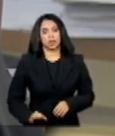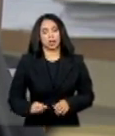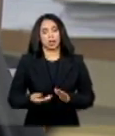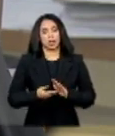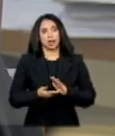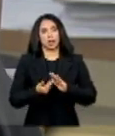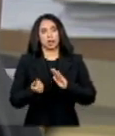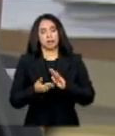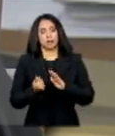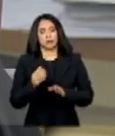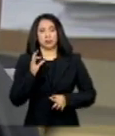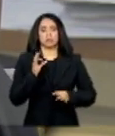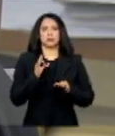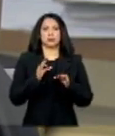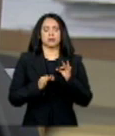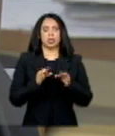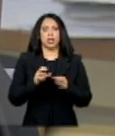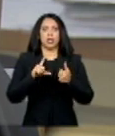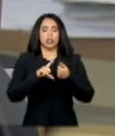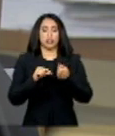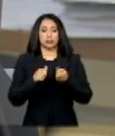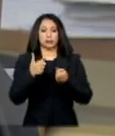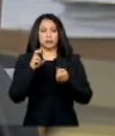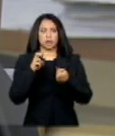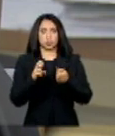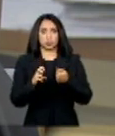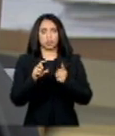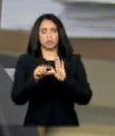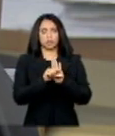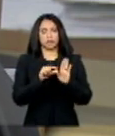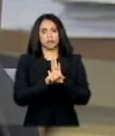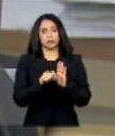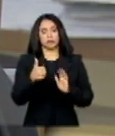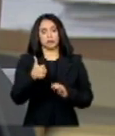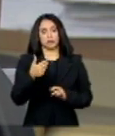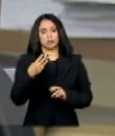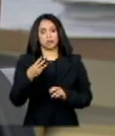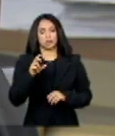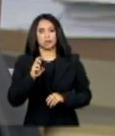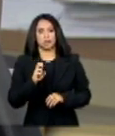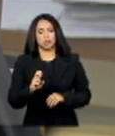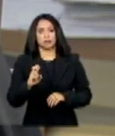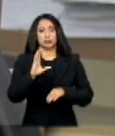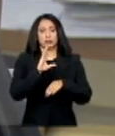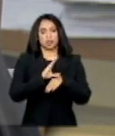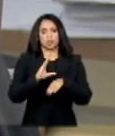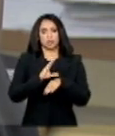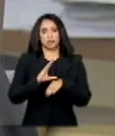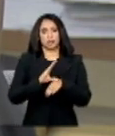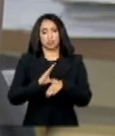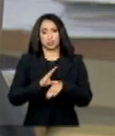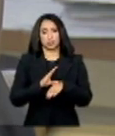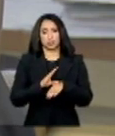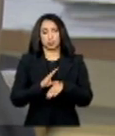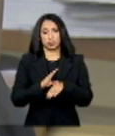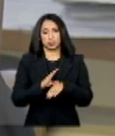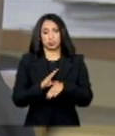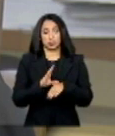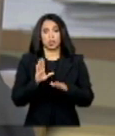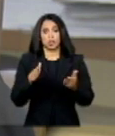jurisdição artigo 15 35 da constituição em suma impugnação é decorrente